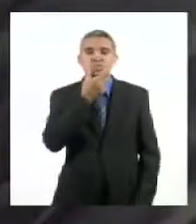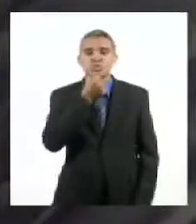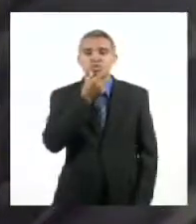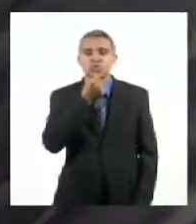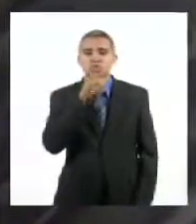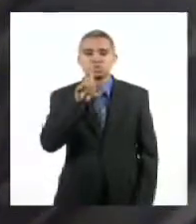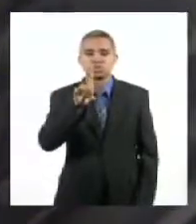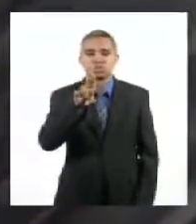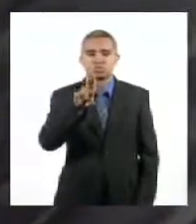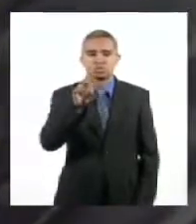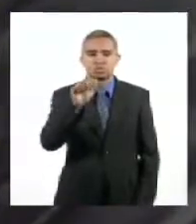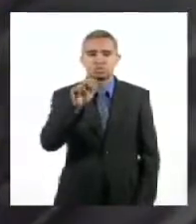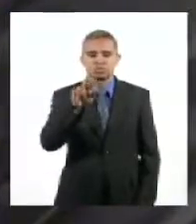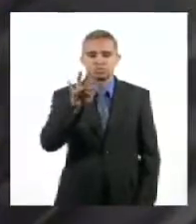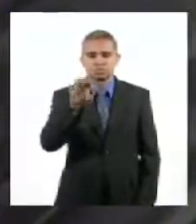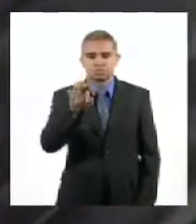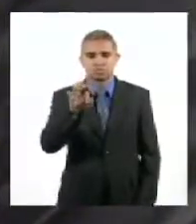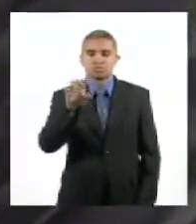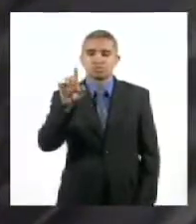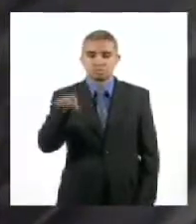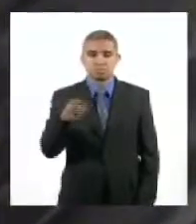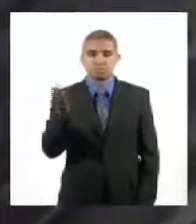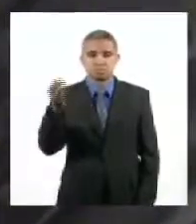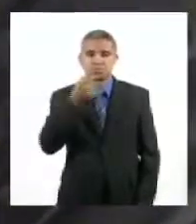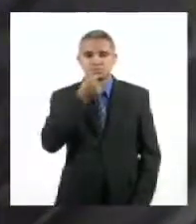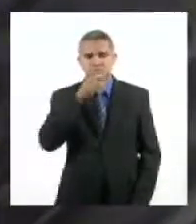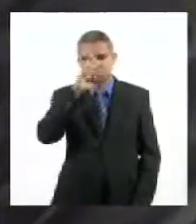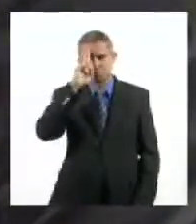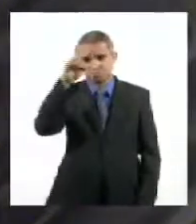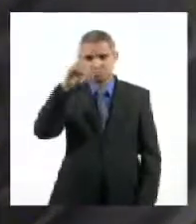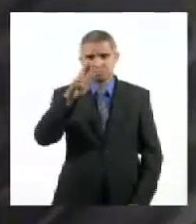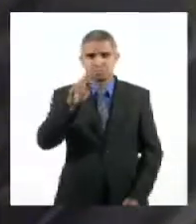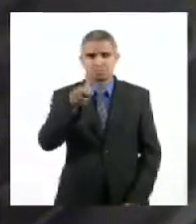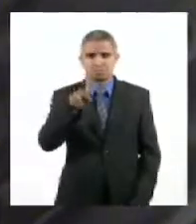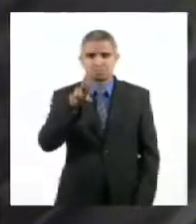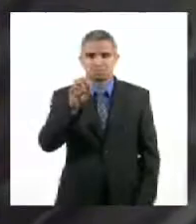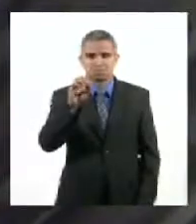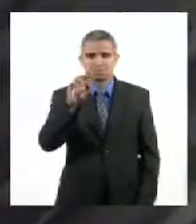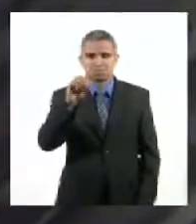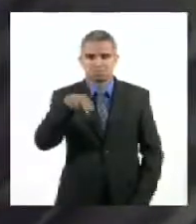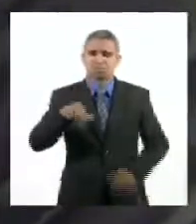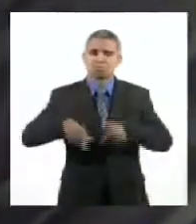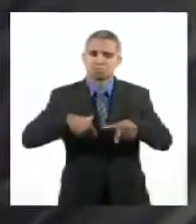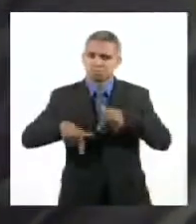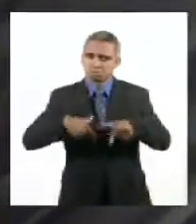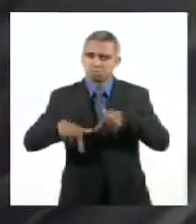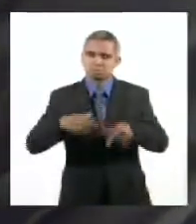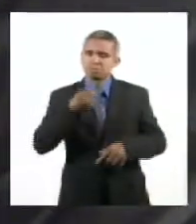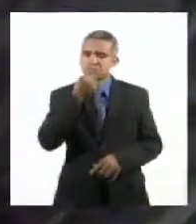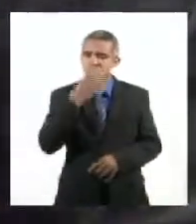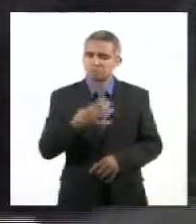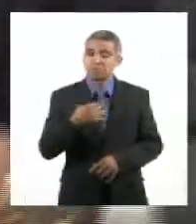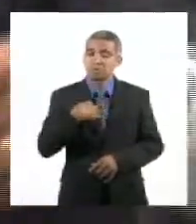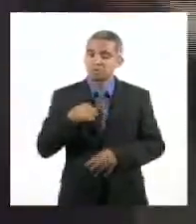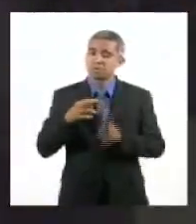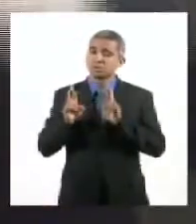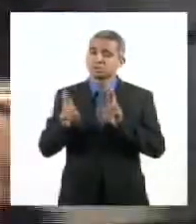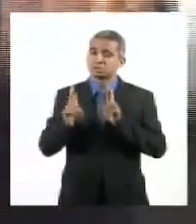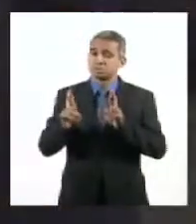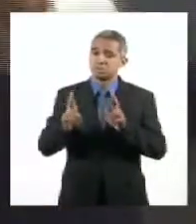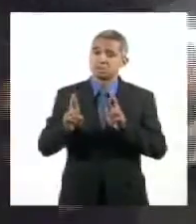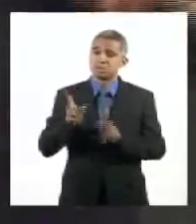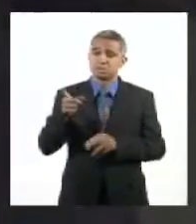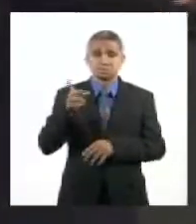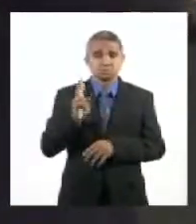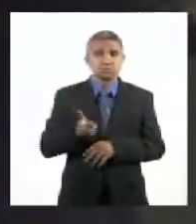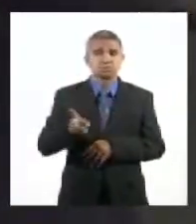governo, e o diretor do PROCON é trabalhador, é atuante. Espero eu que ele seja atuante com quem